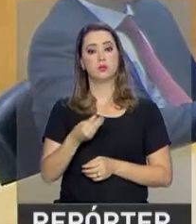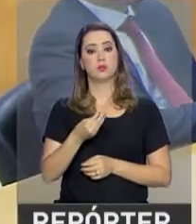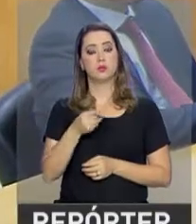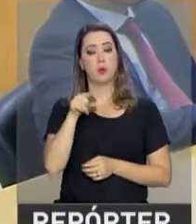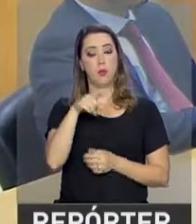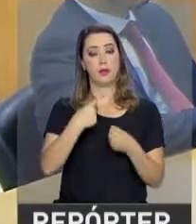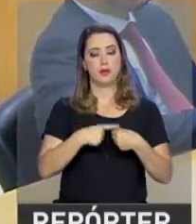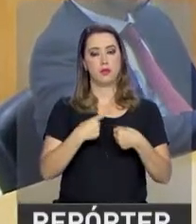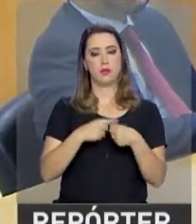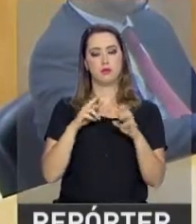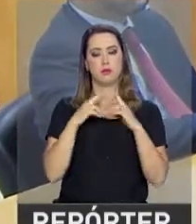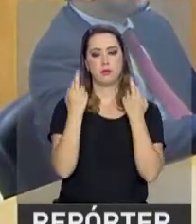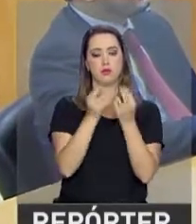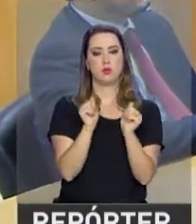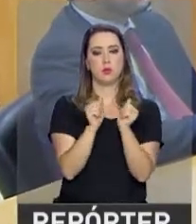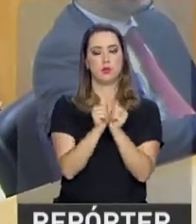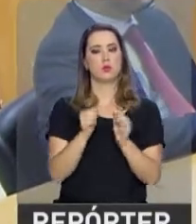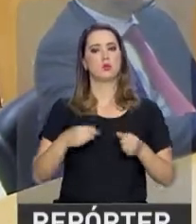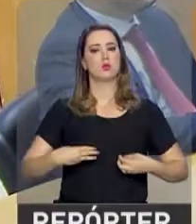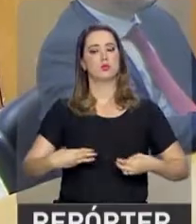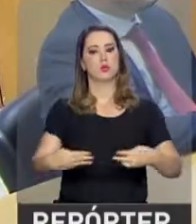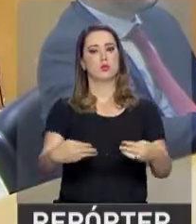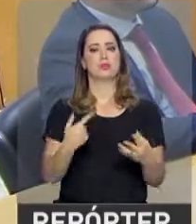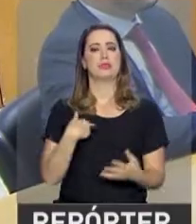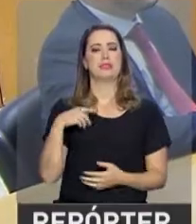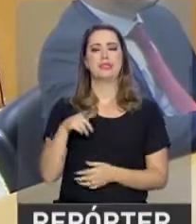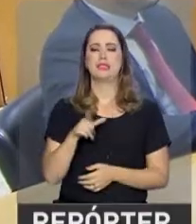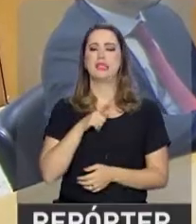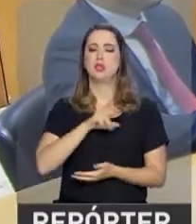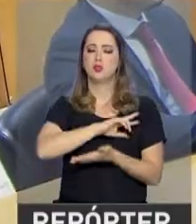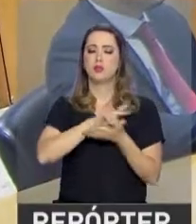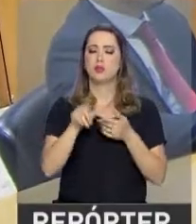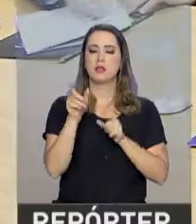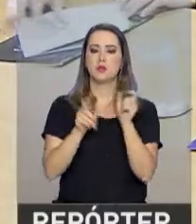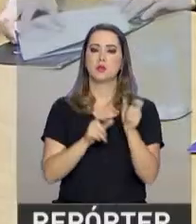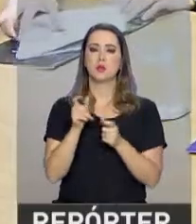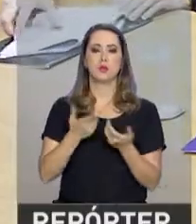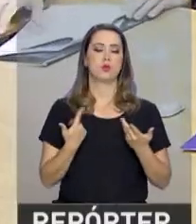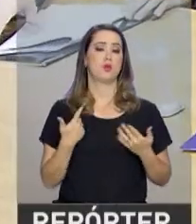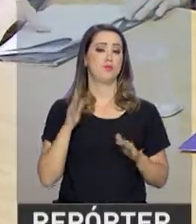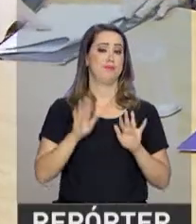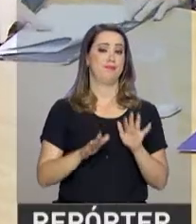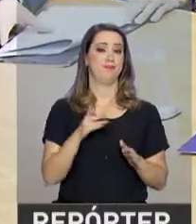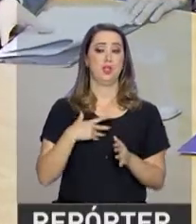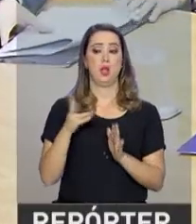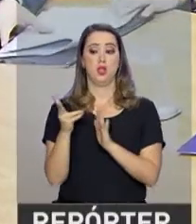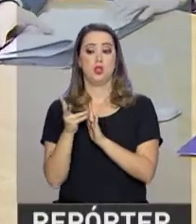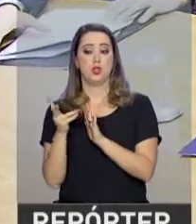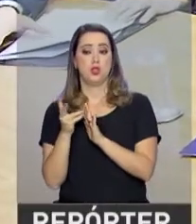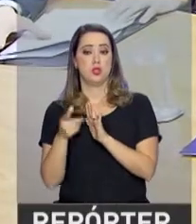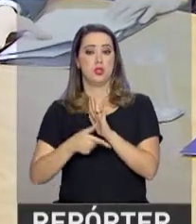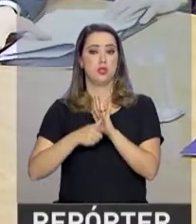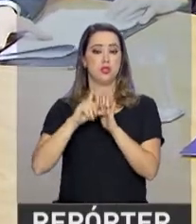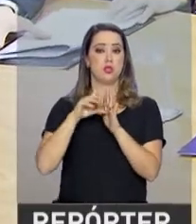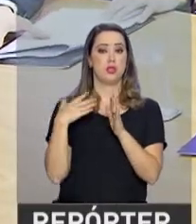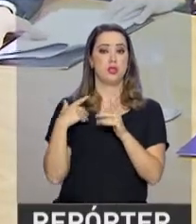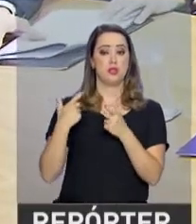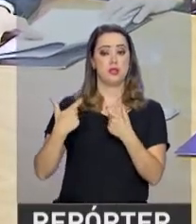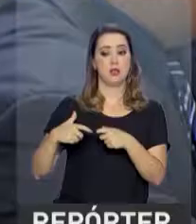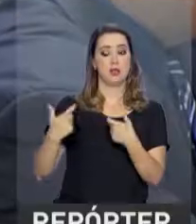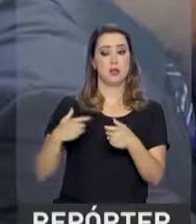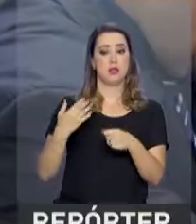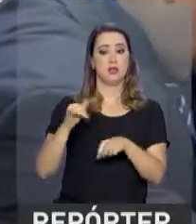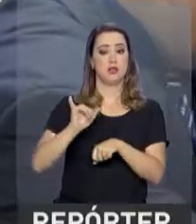reuniu com ministros do governo a cidade está saturada em vários aspectos e muitos indígenas que viviam na sede do município